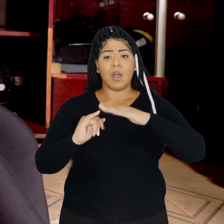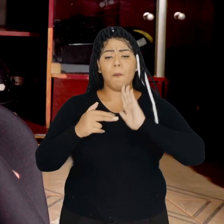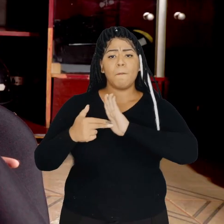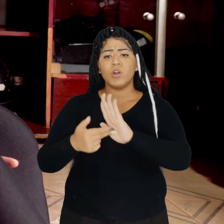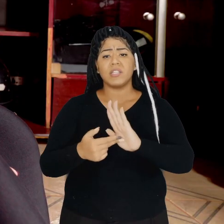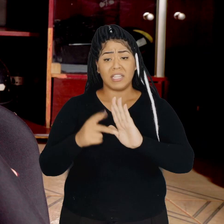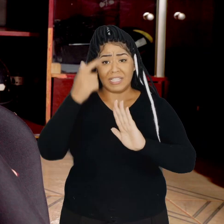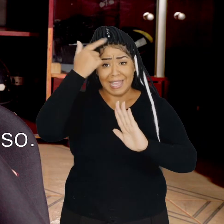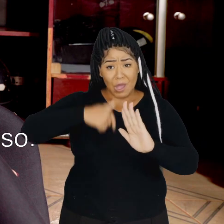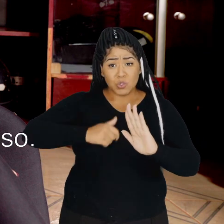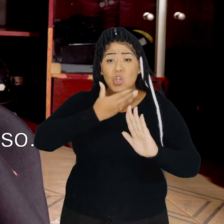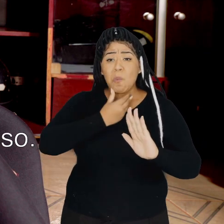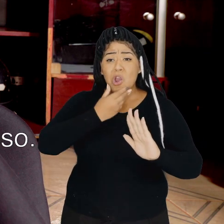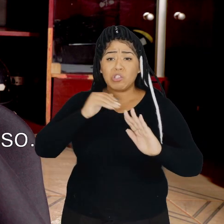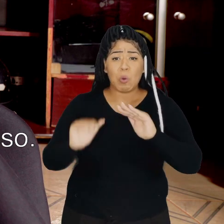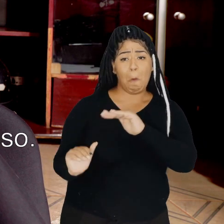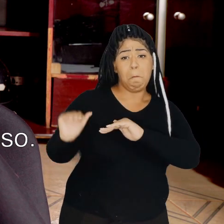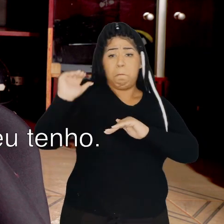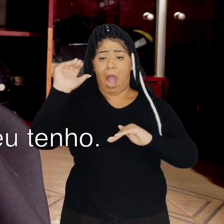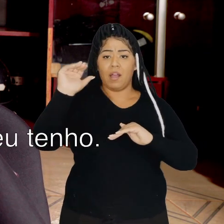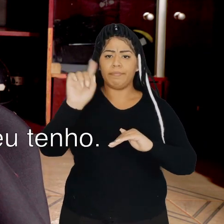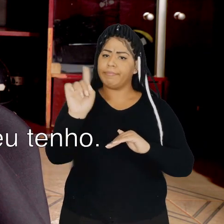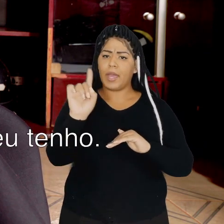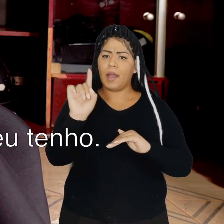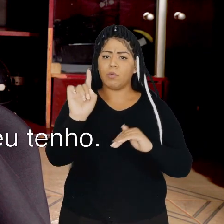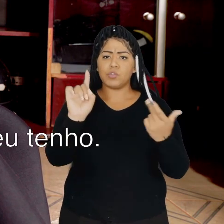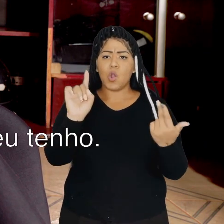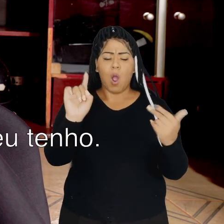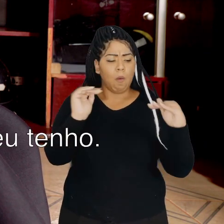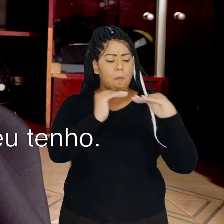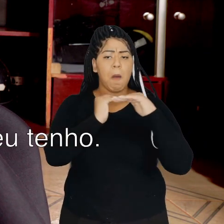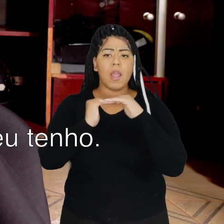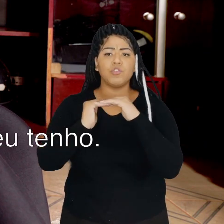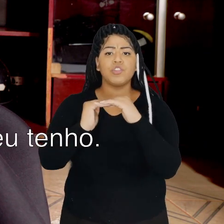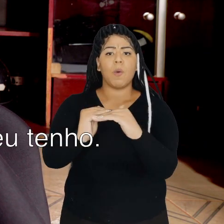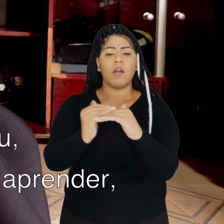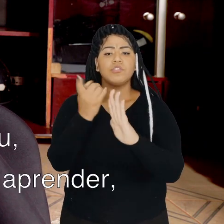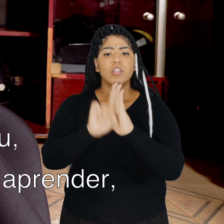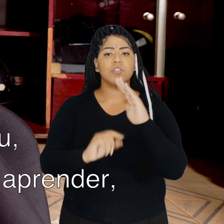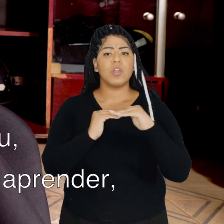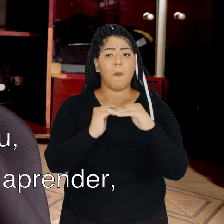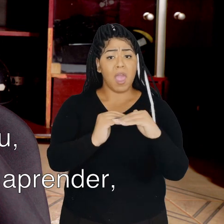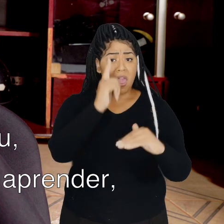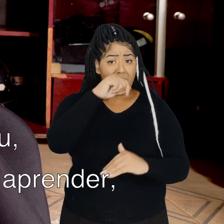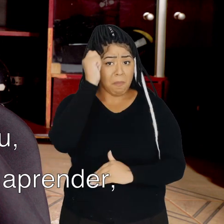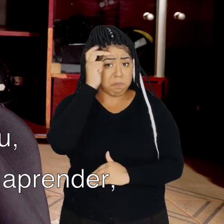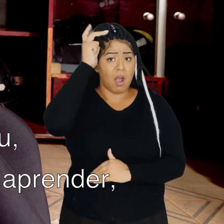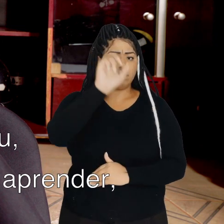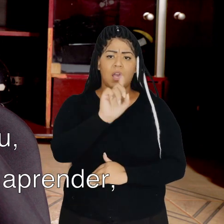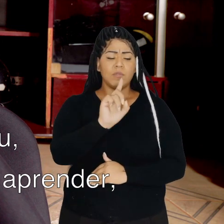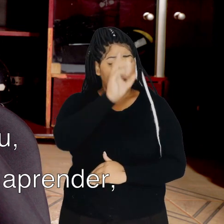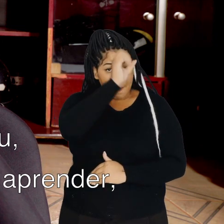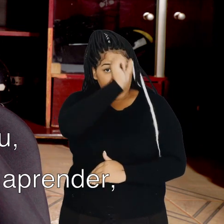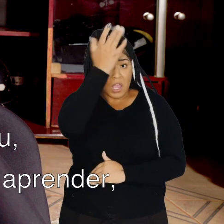me torna inferior a homem nenhum, porque se ele pode, eu também posso. A mesma força de vontade que ele tem, eu tenho. Ele não é mais inteligente do que eu, porque